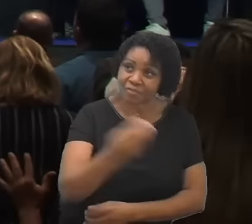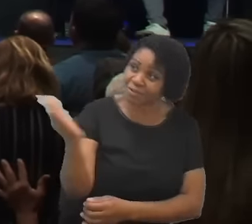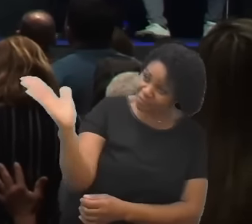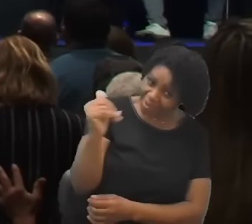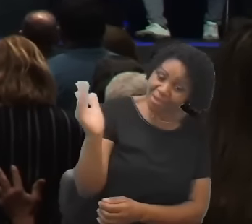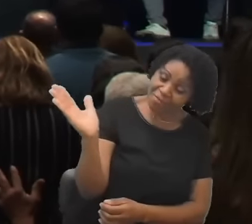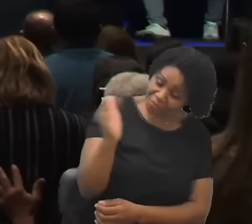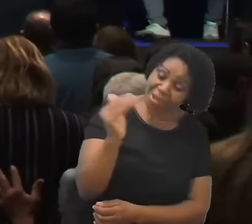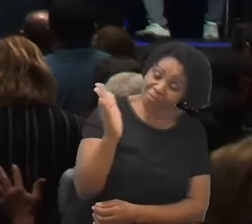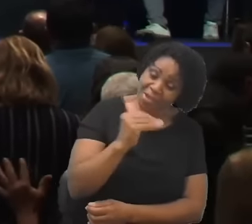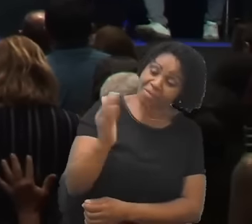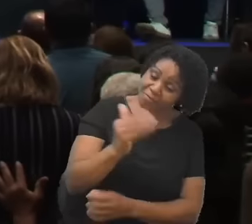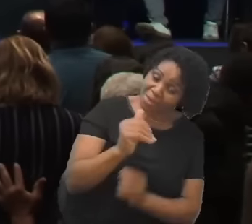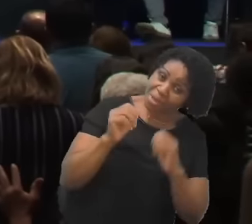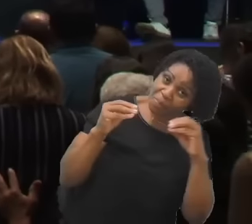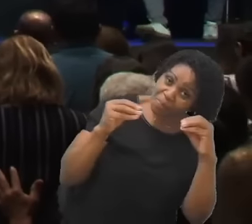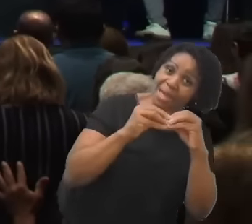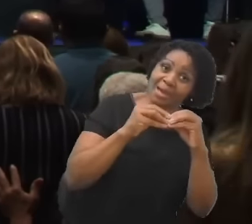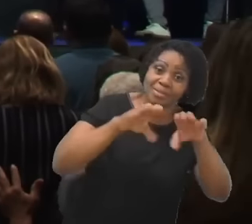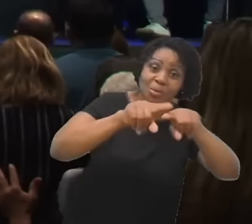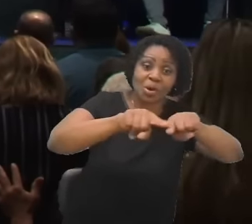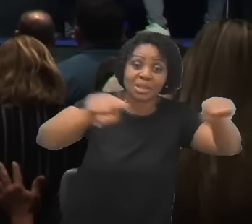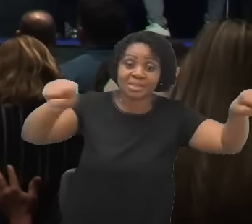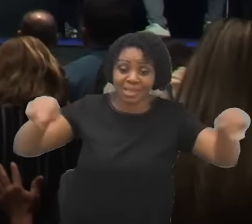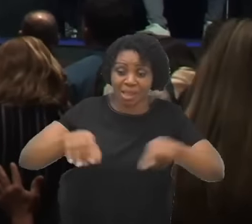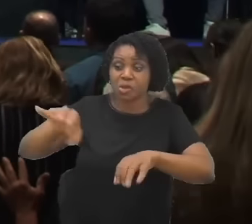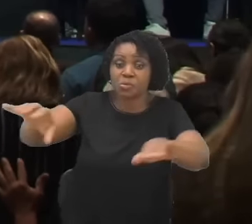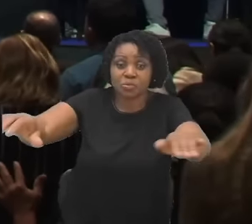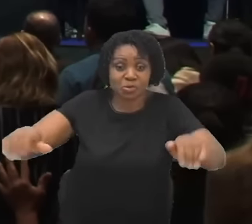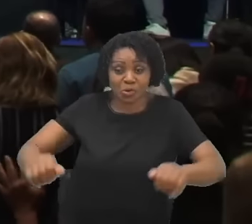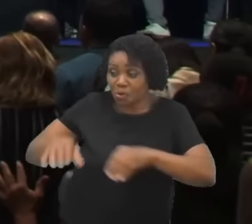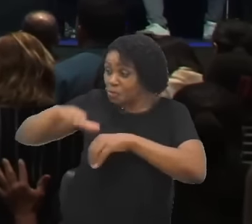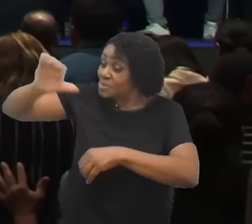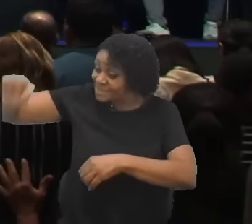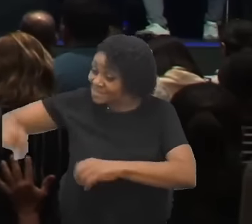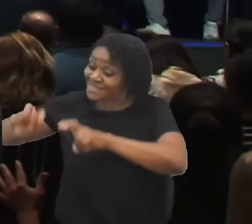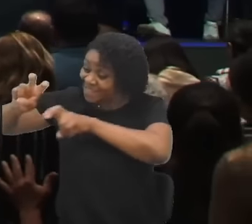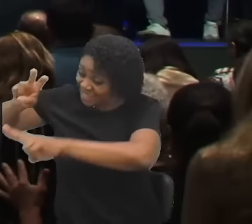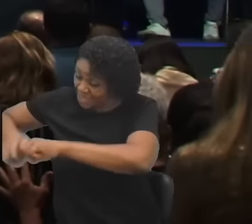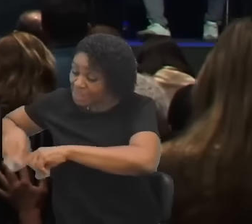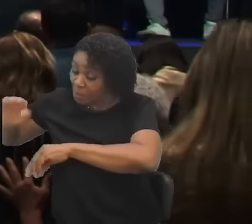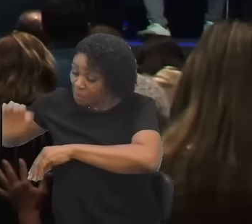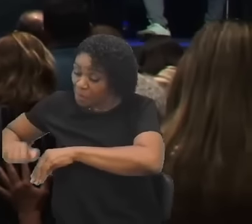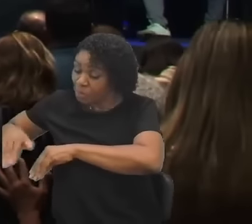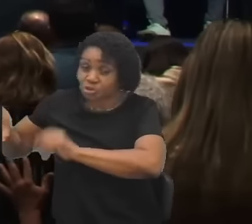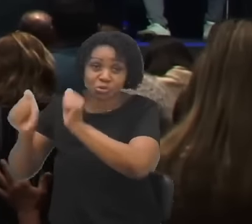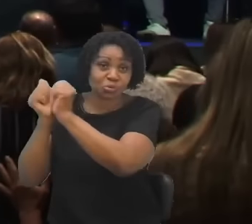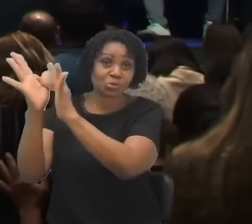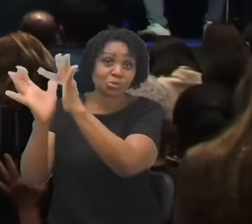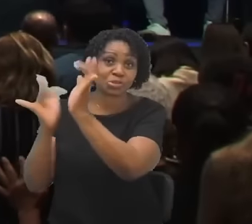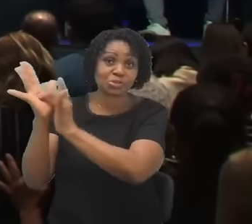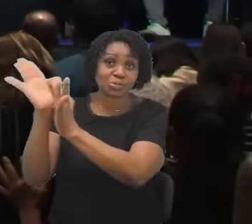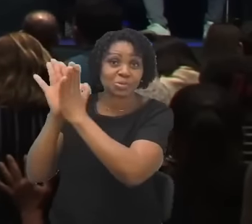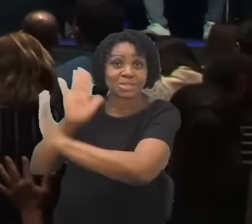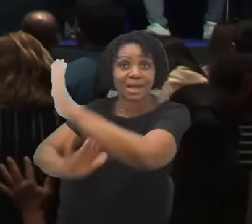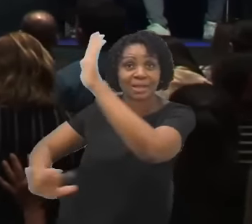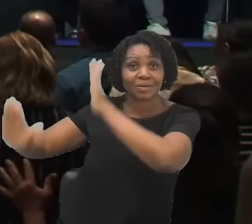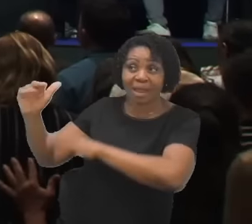vem aqui perto. Você tem um trono bem do meu lado. Senta aqui, vem me adorar, vem